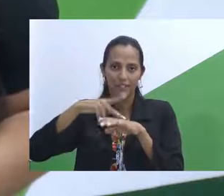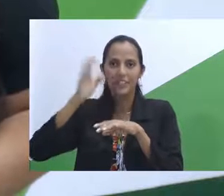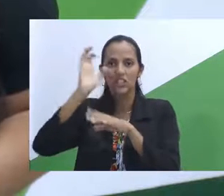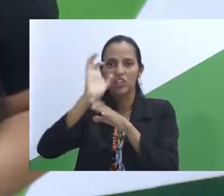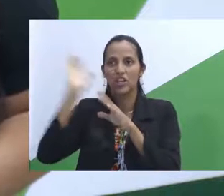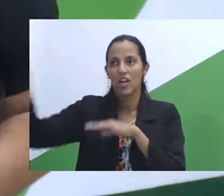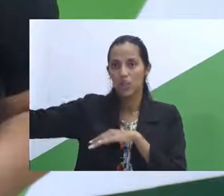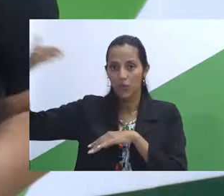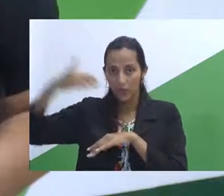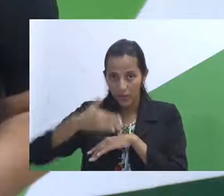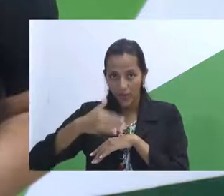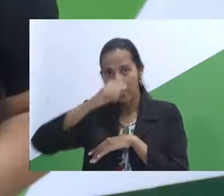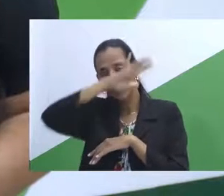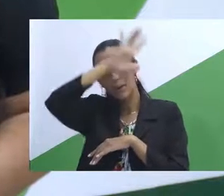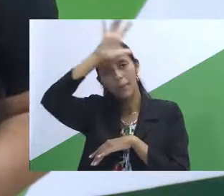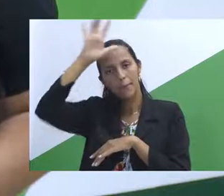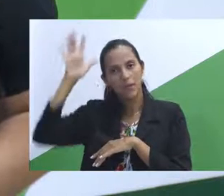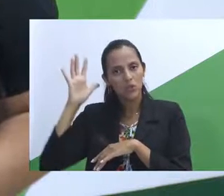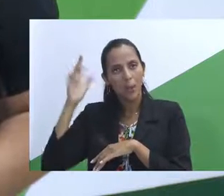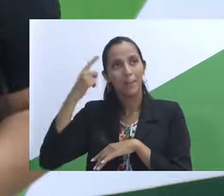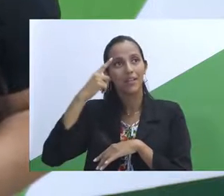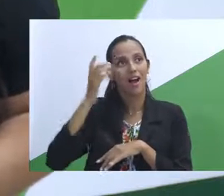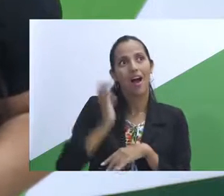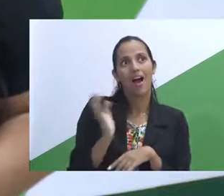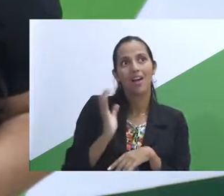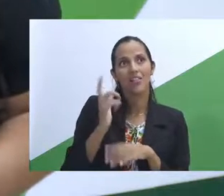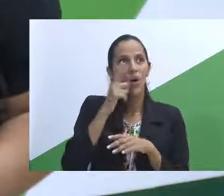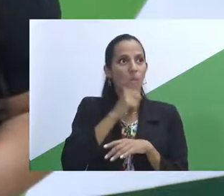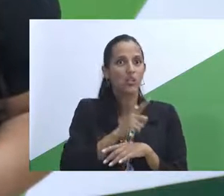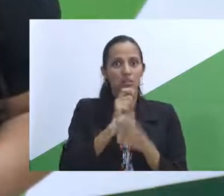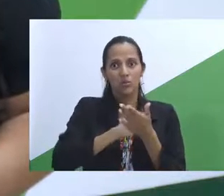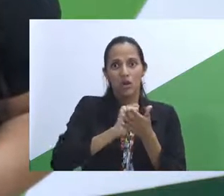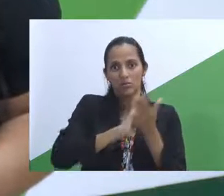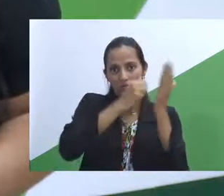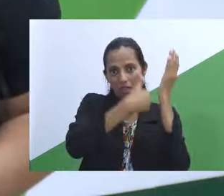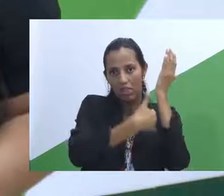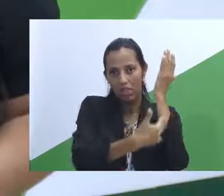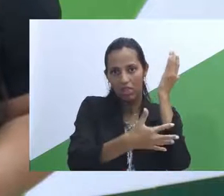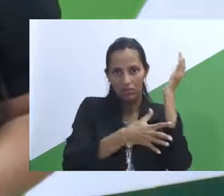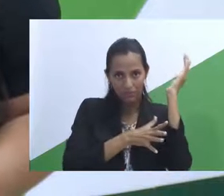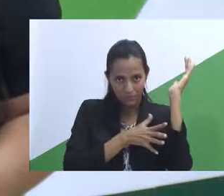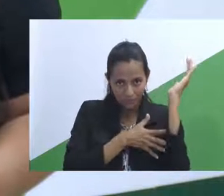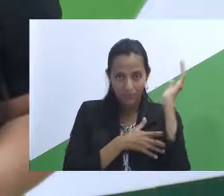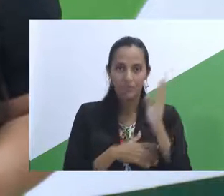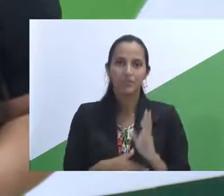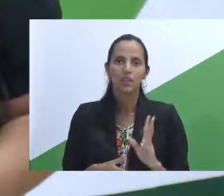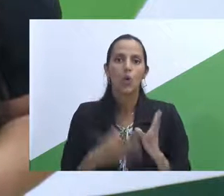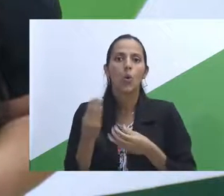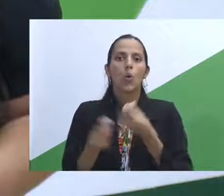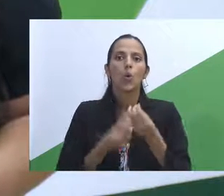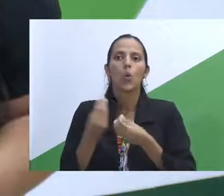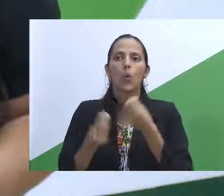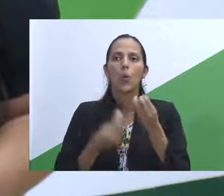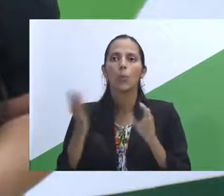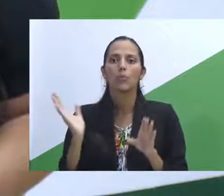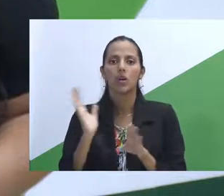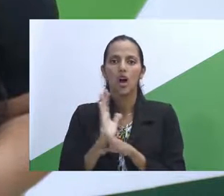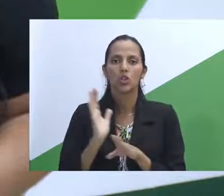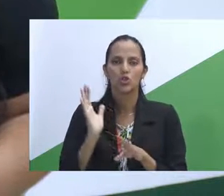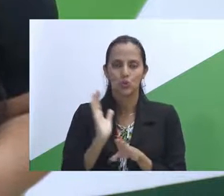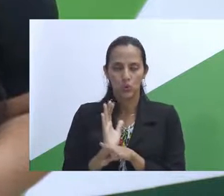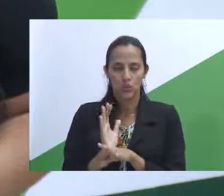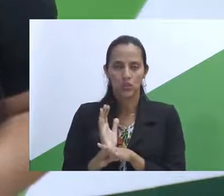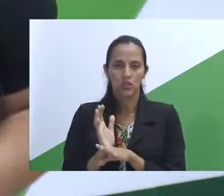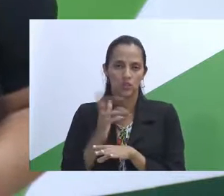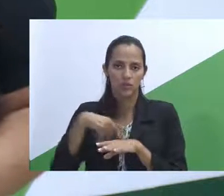tem o Brasil como fornecedor de matéria-prima. Como a gente vai fazer isso, né? Ajudar, então, os Estados Unidos nesse fornecimento de